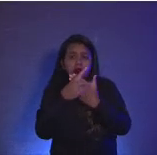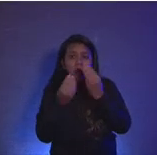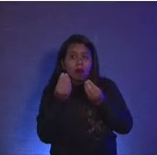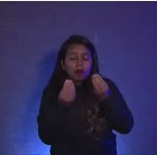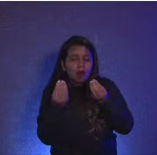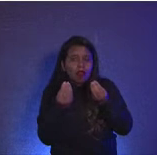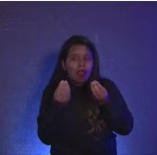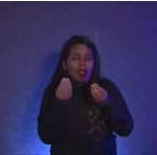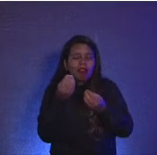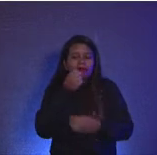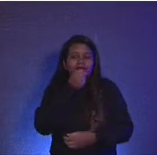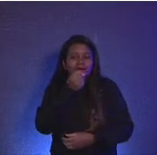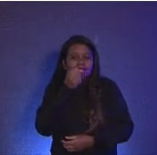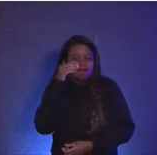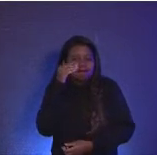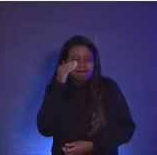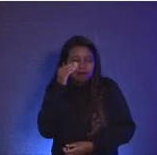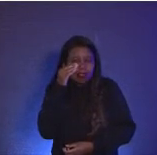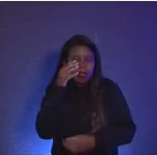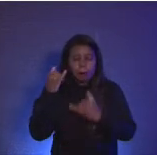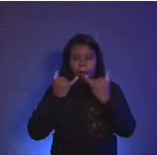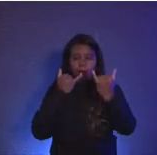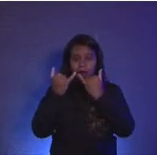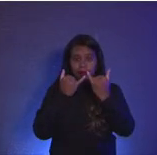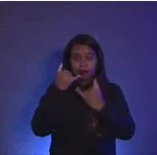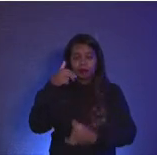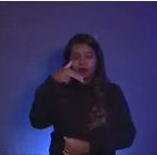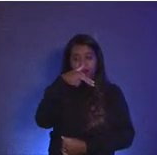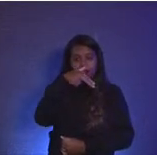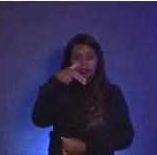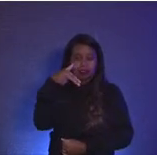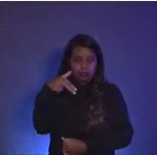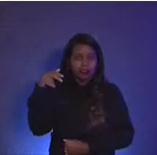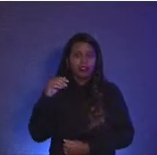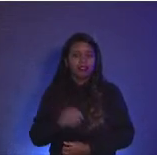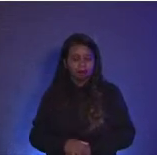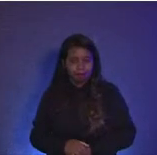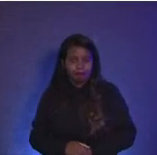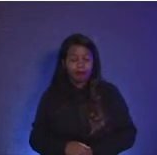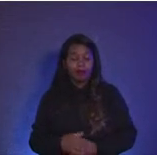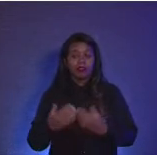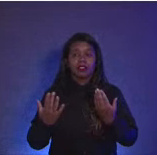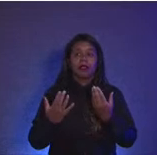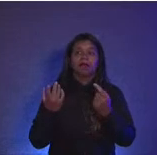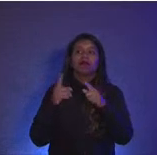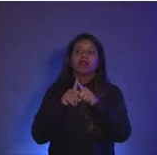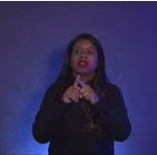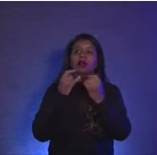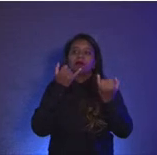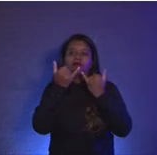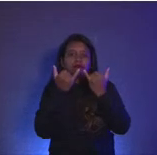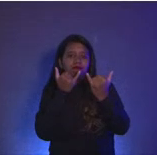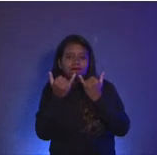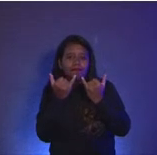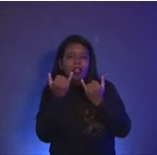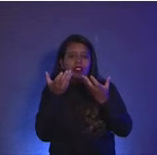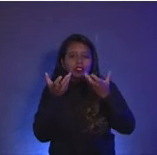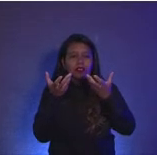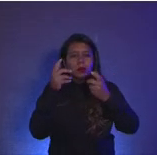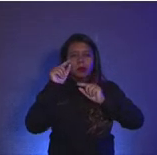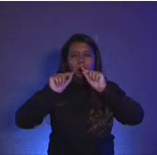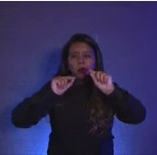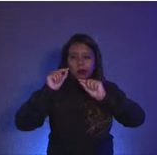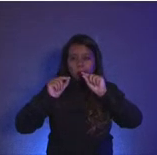Também usamos a base de dados da ANM, assim como o pessoal da Amazônia Minada. A gente queria fazer alguma coisa